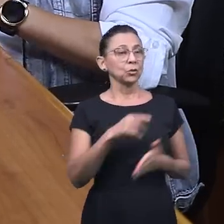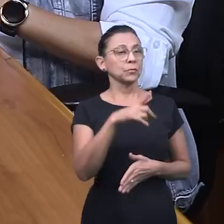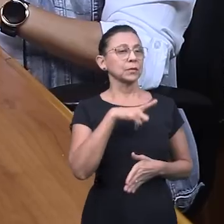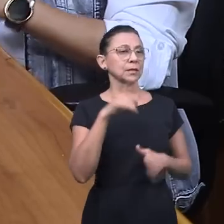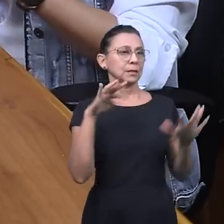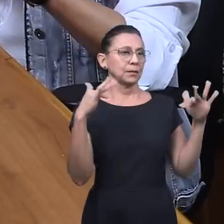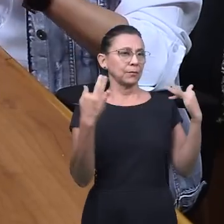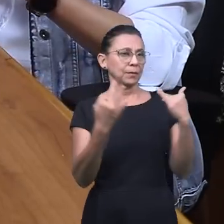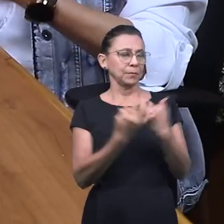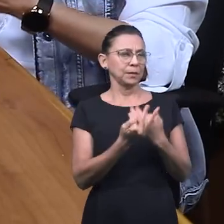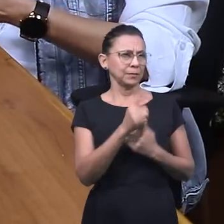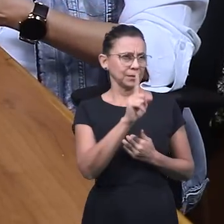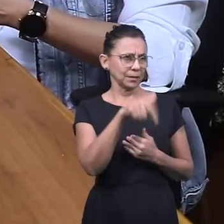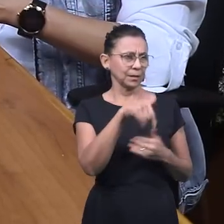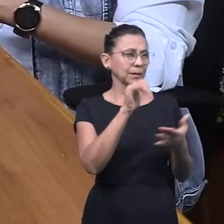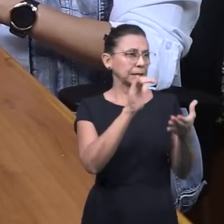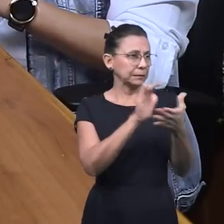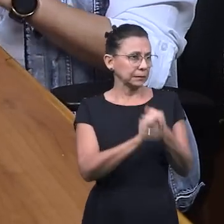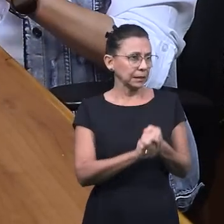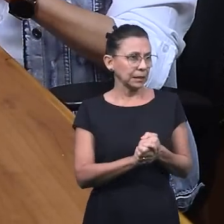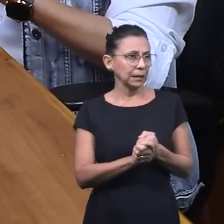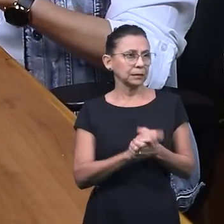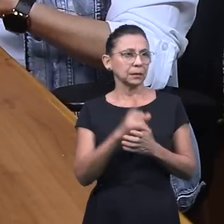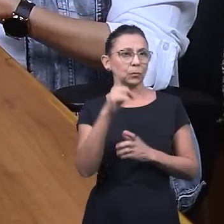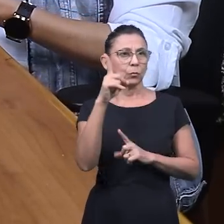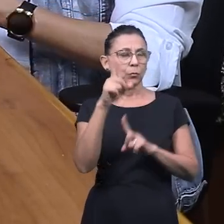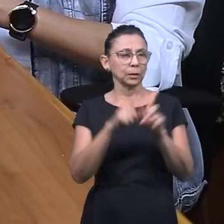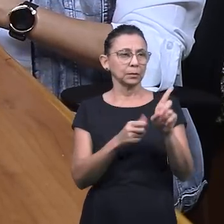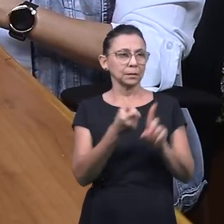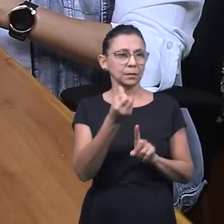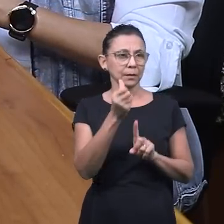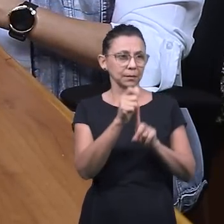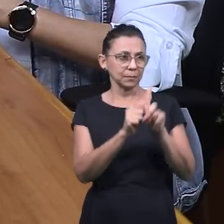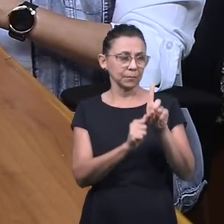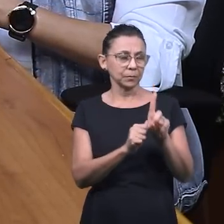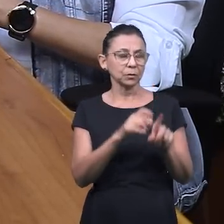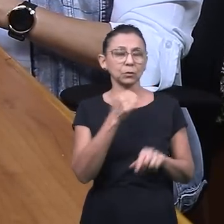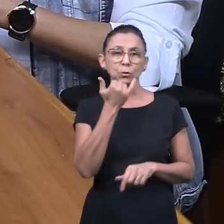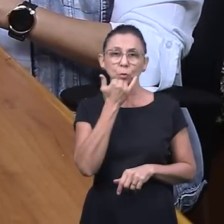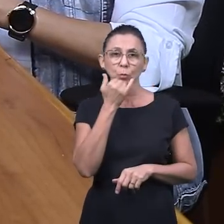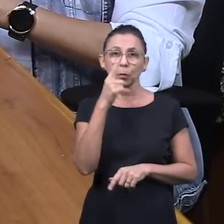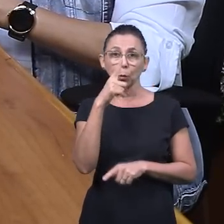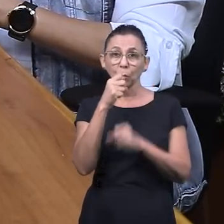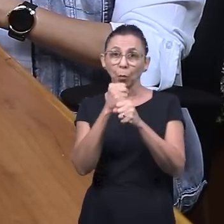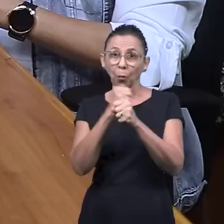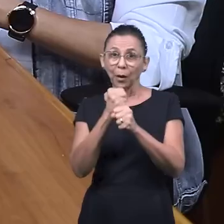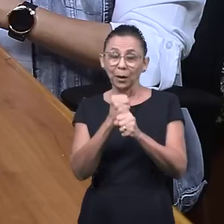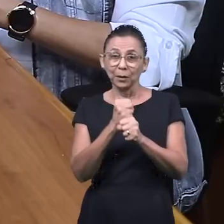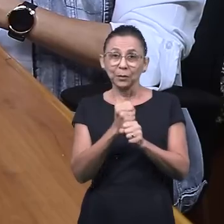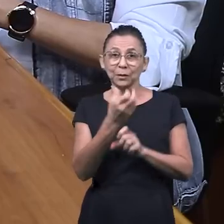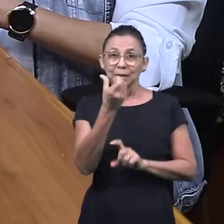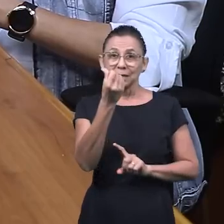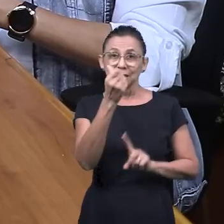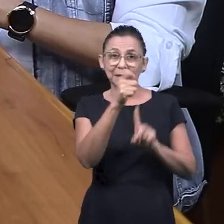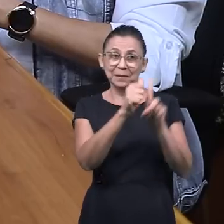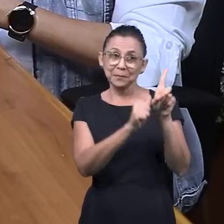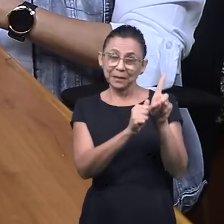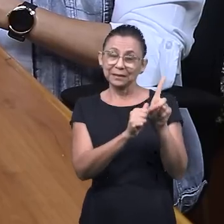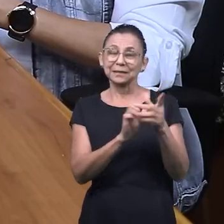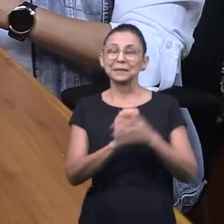família, né? Você falou que é casada, 1 ano e 6 meses. E aí toda essa herança que veio, porque vem,